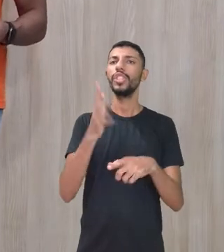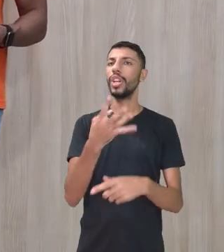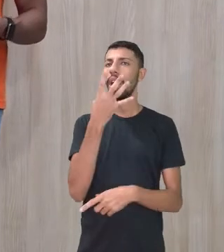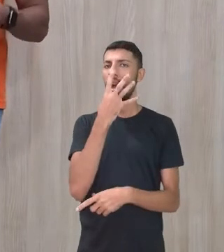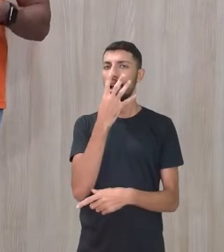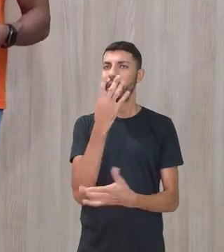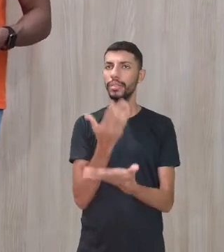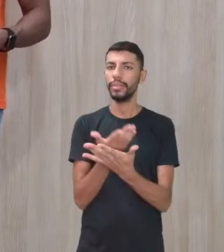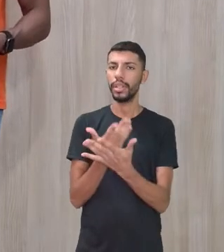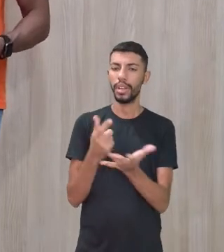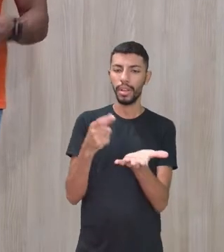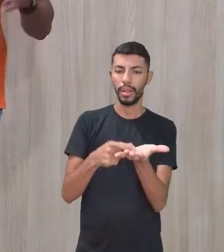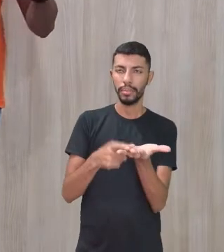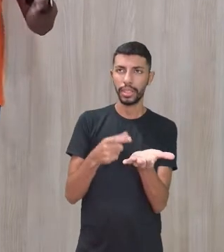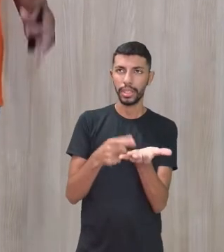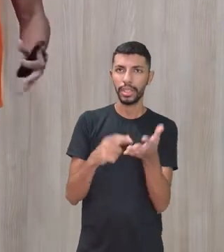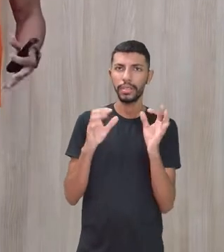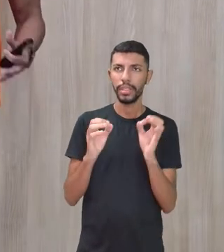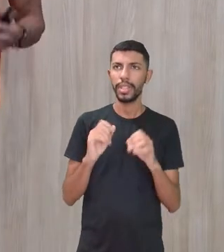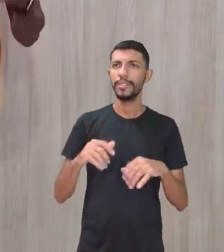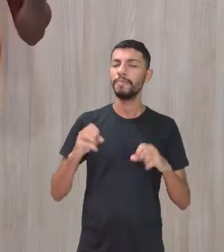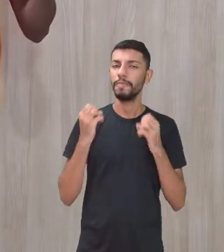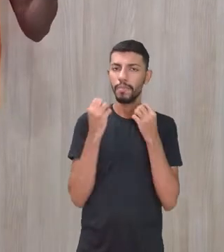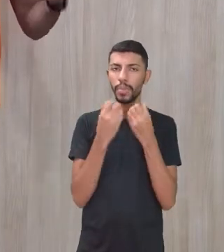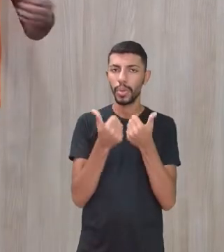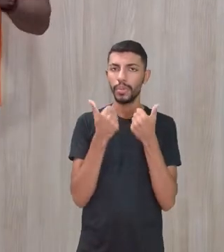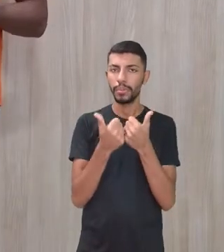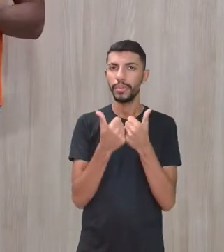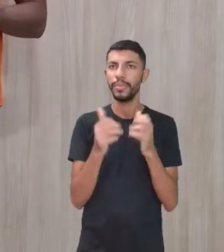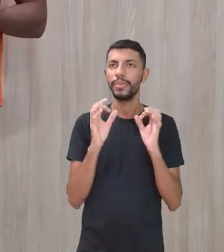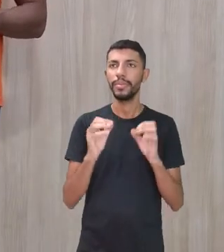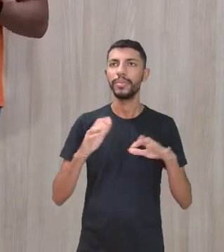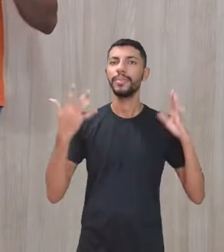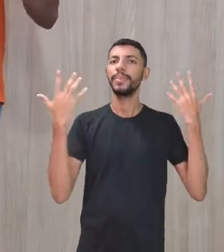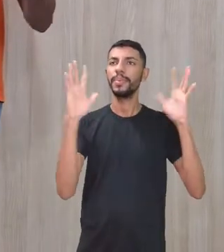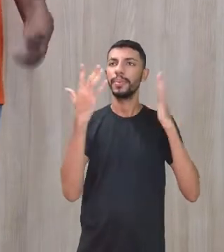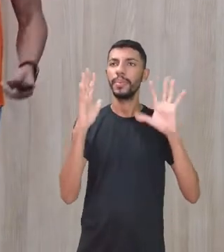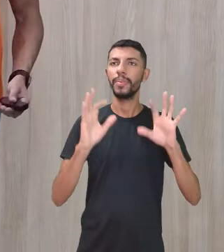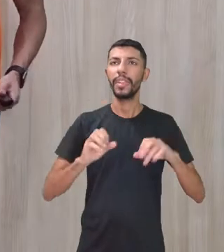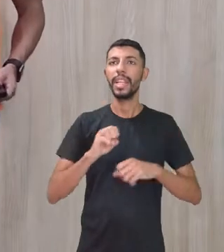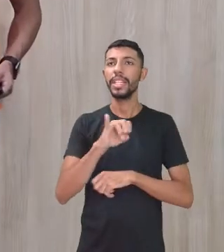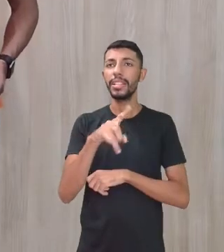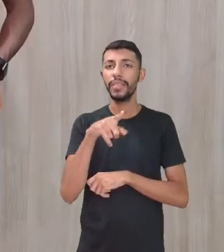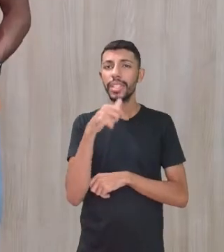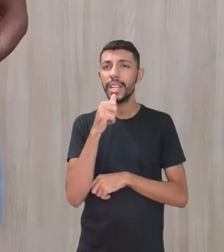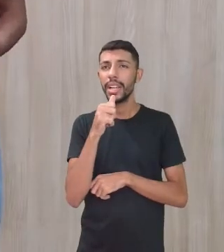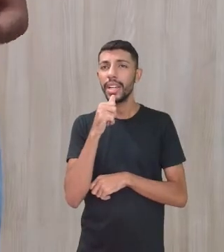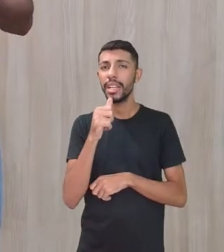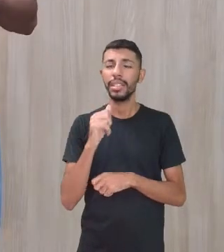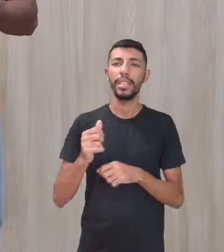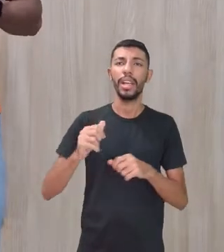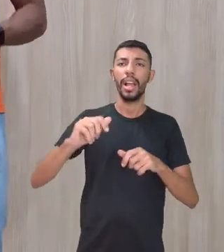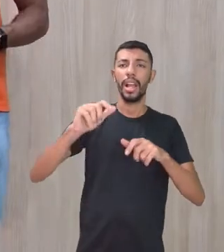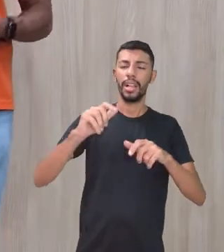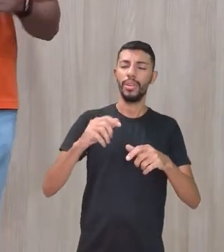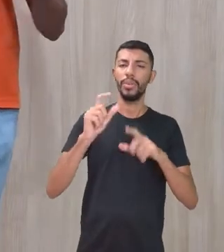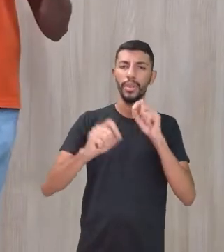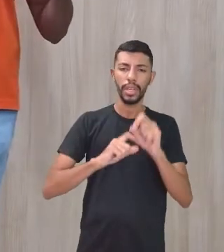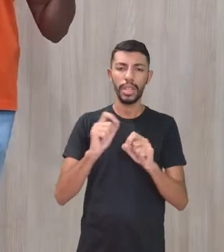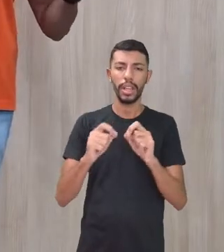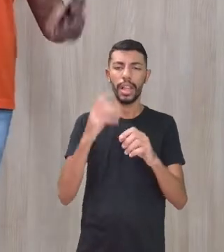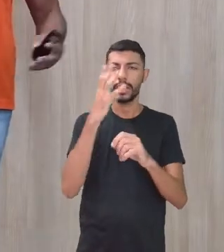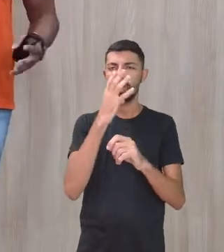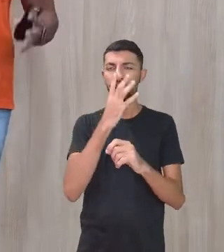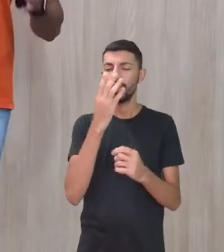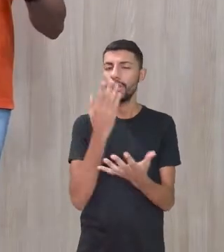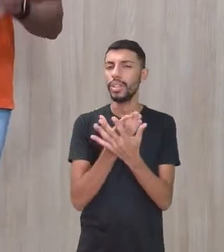essa aula pelo nosso aplicativo, show de bola, parabéns. Se você está assistindo essa aula através